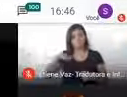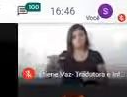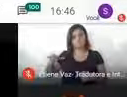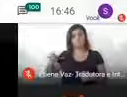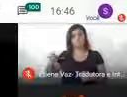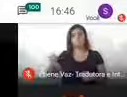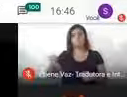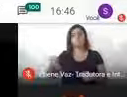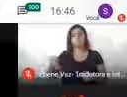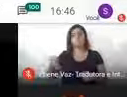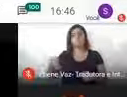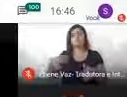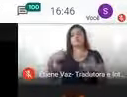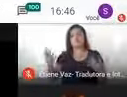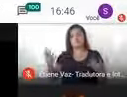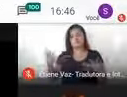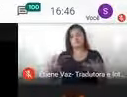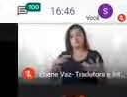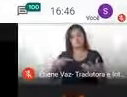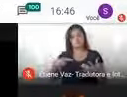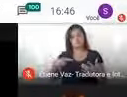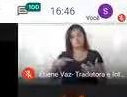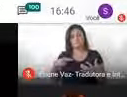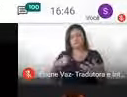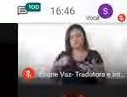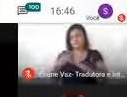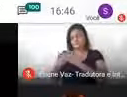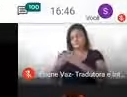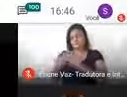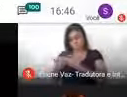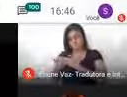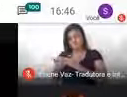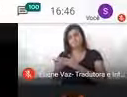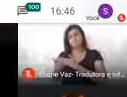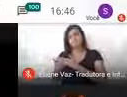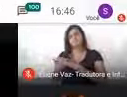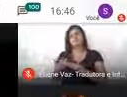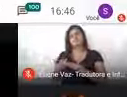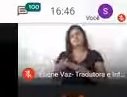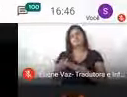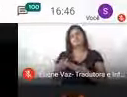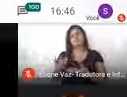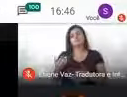eles estão incluídos aí nesse projeto por conta disso, pela sua presença numérica,